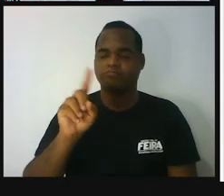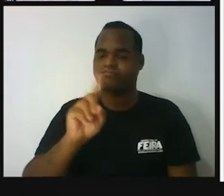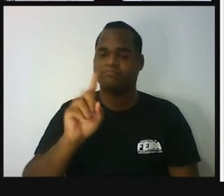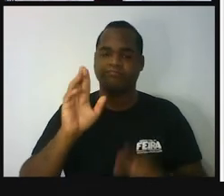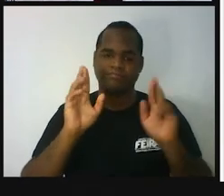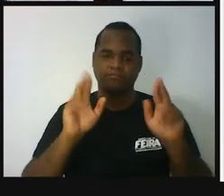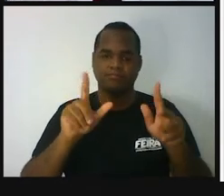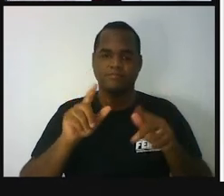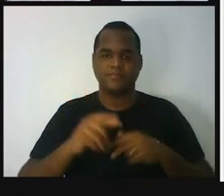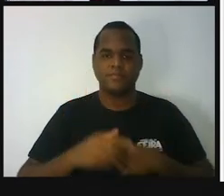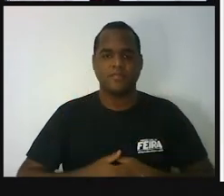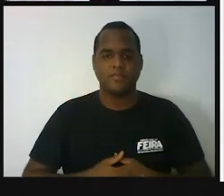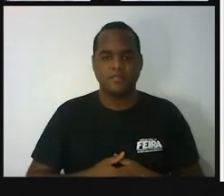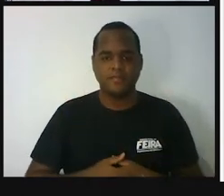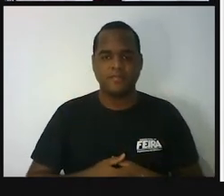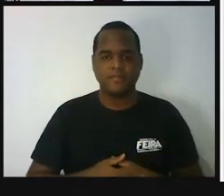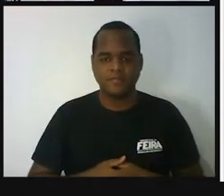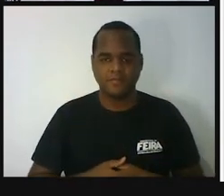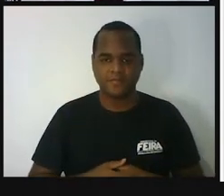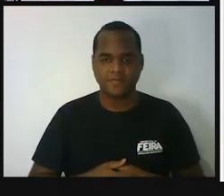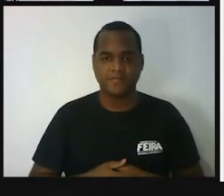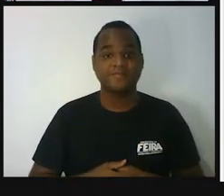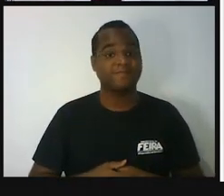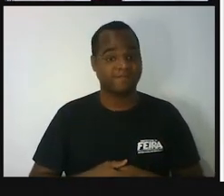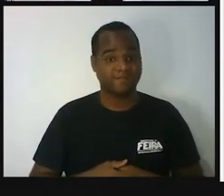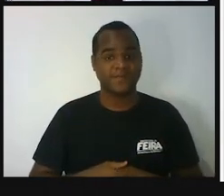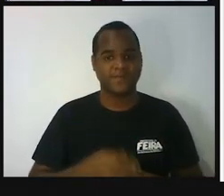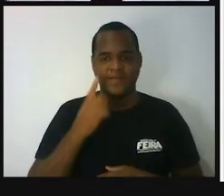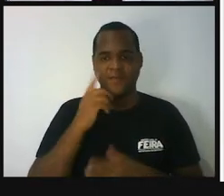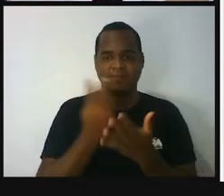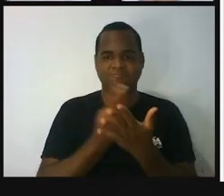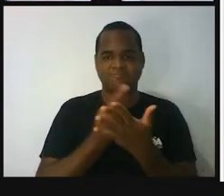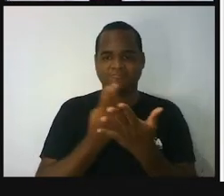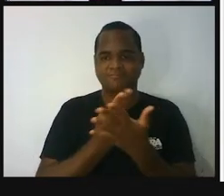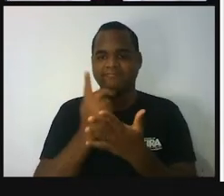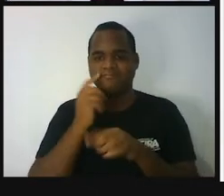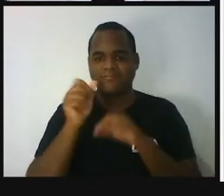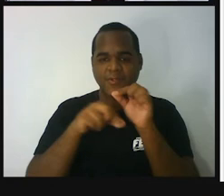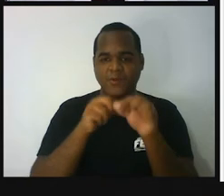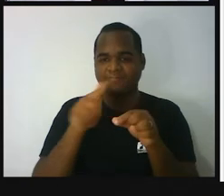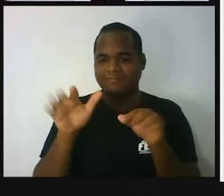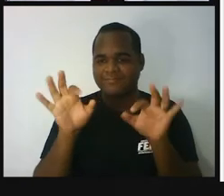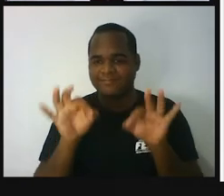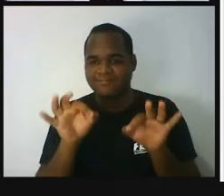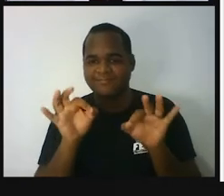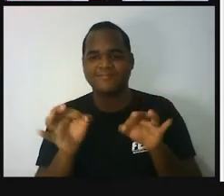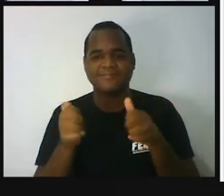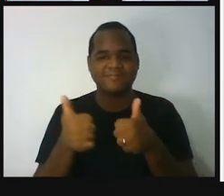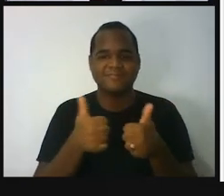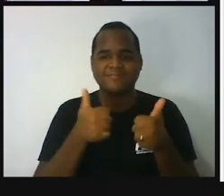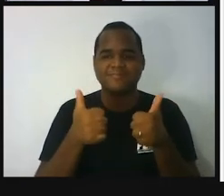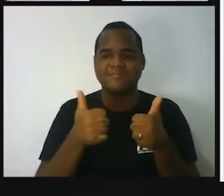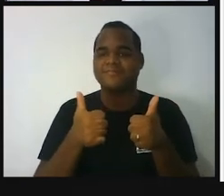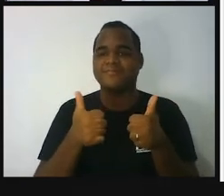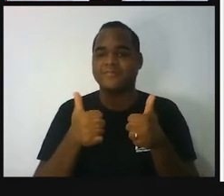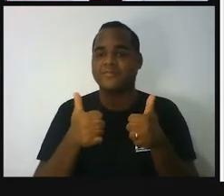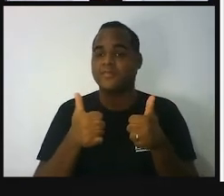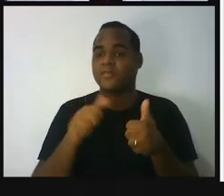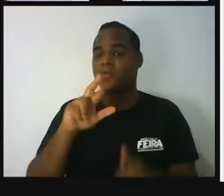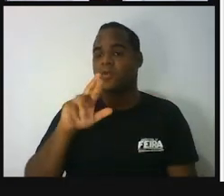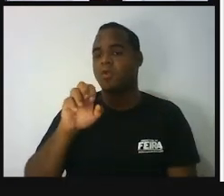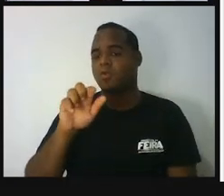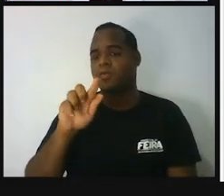regular. Não é regular. Opa, escrevi errado, corrigindo. Não é